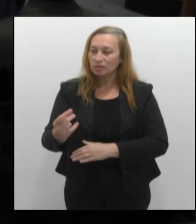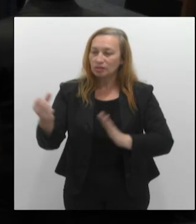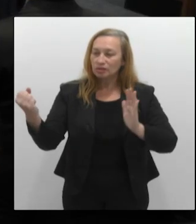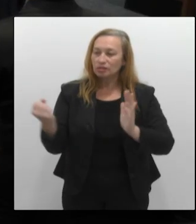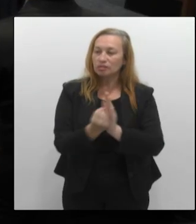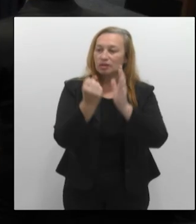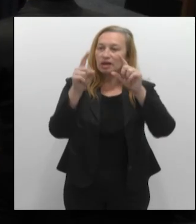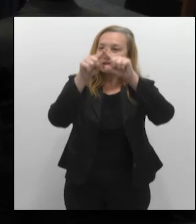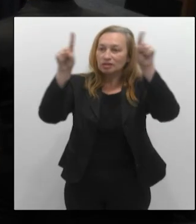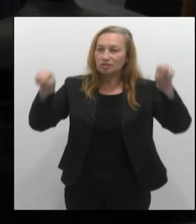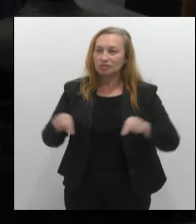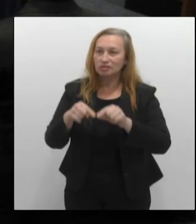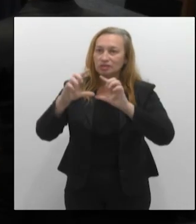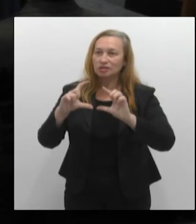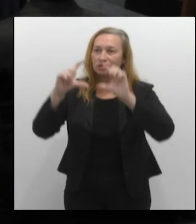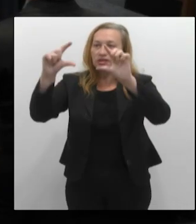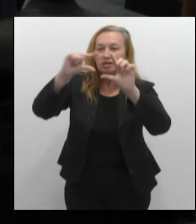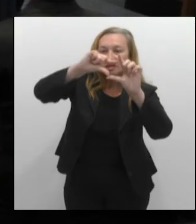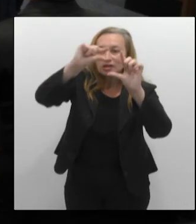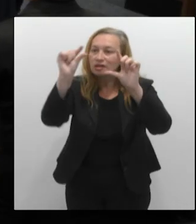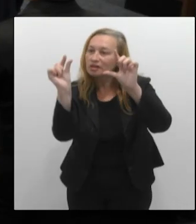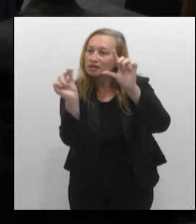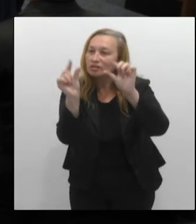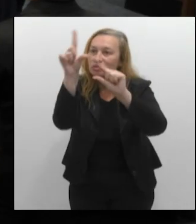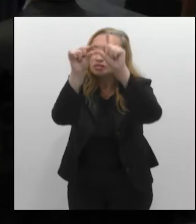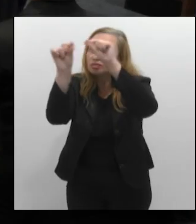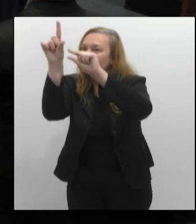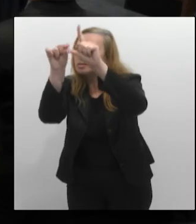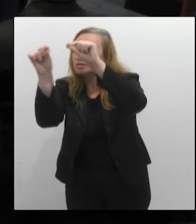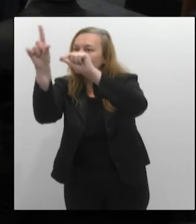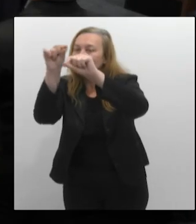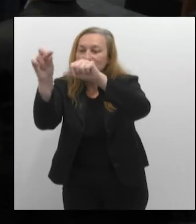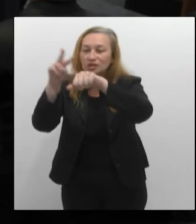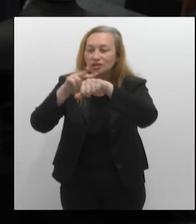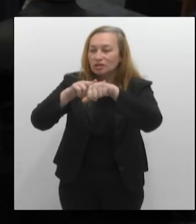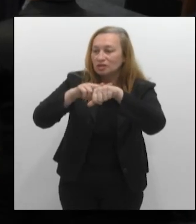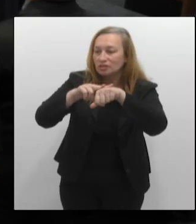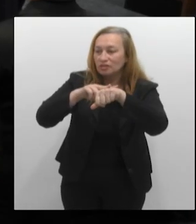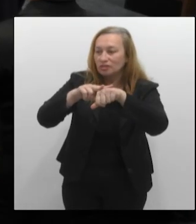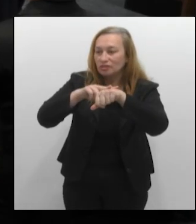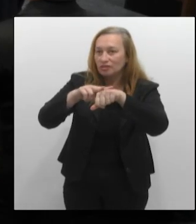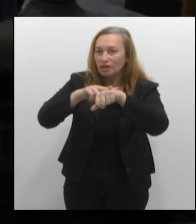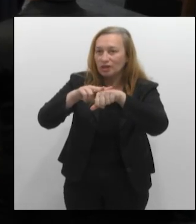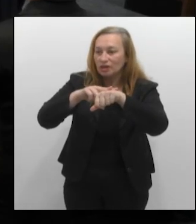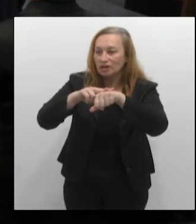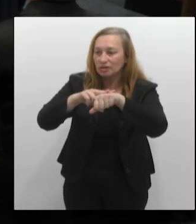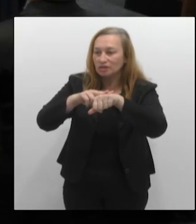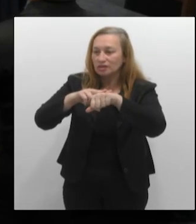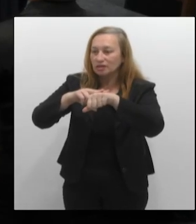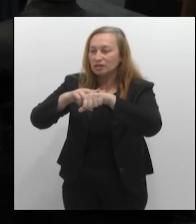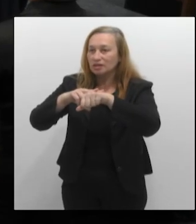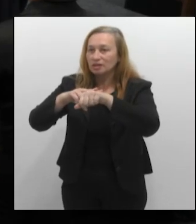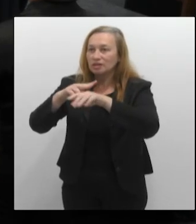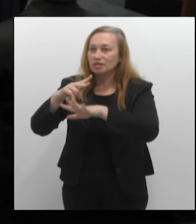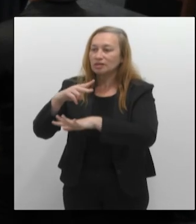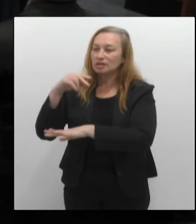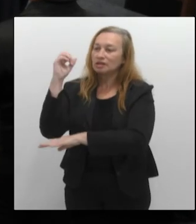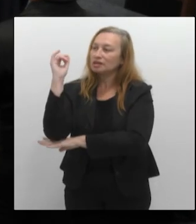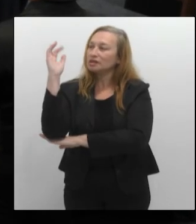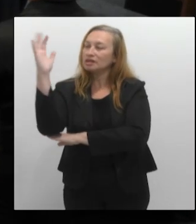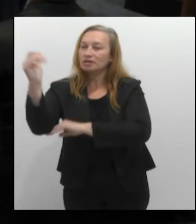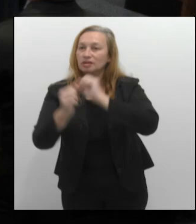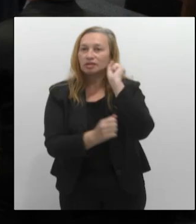símbolo, olá para o que ostentas estrelado, bendiga o verde e ouro dessa